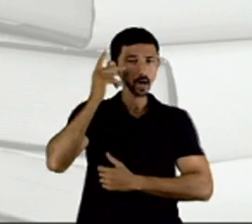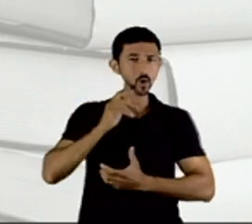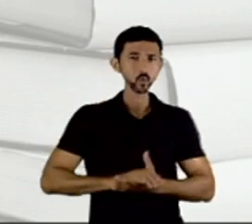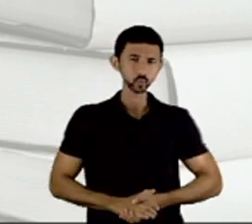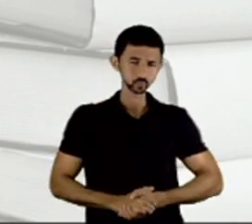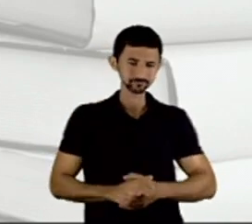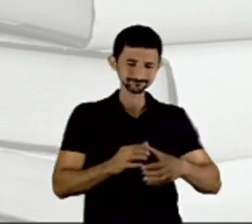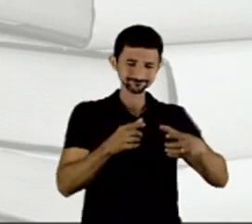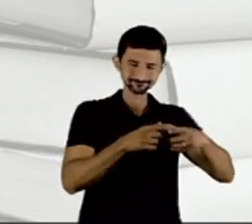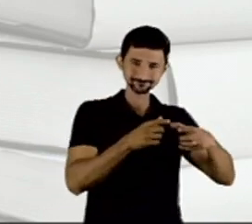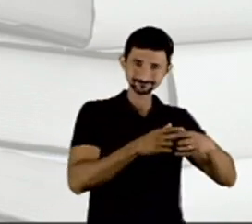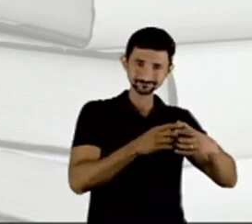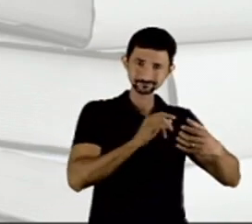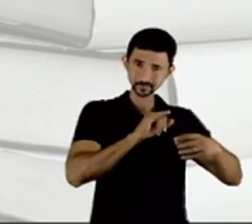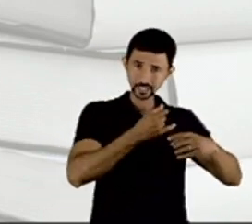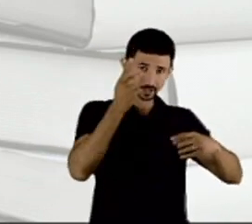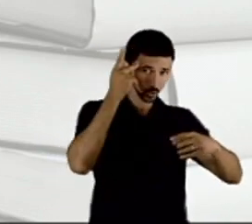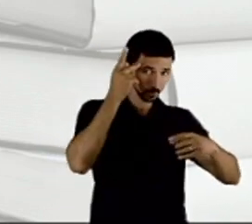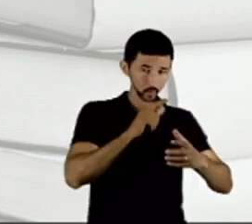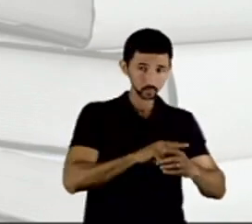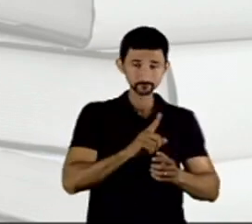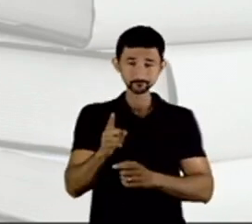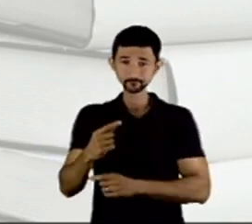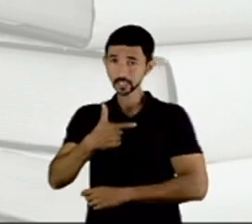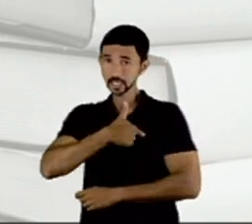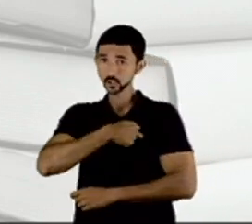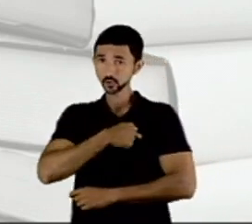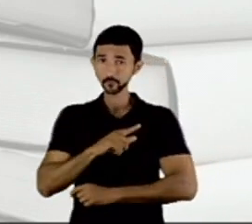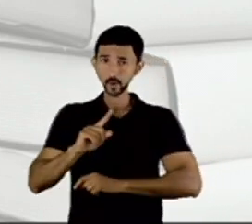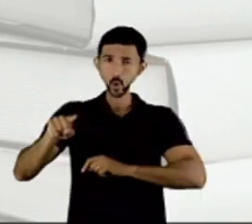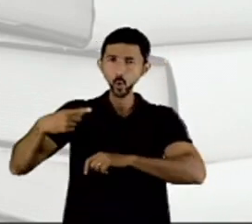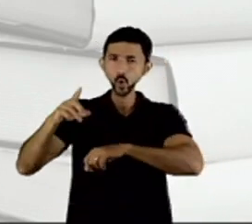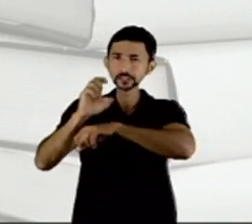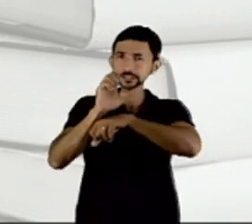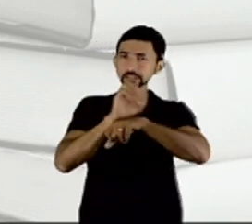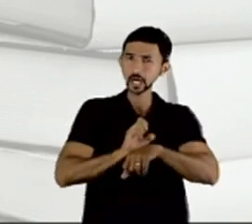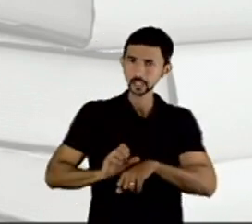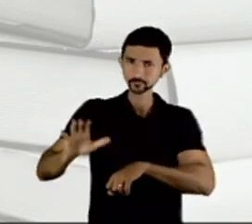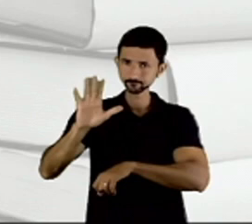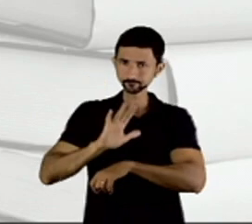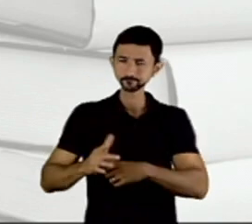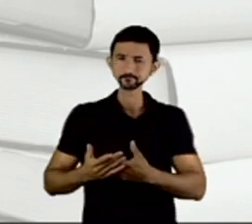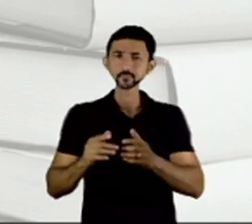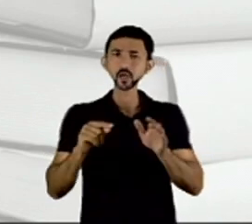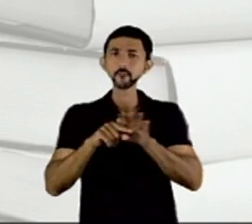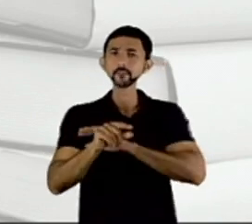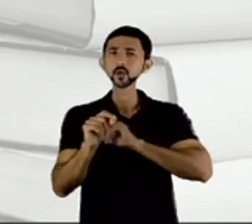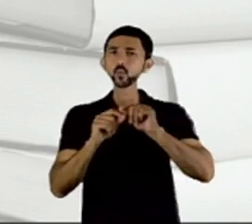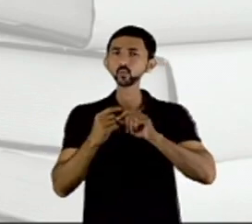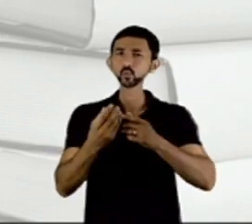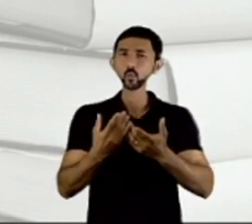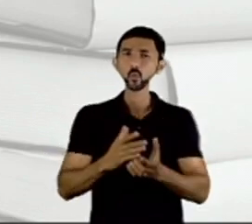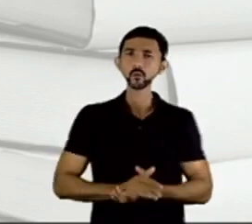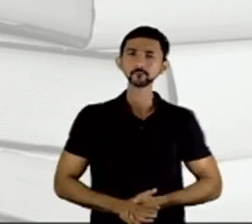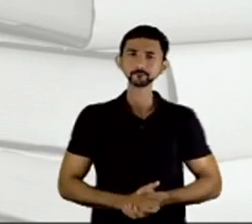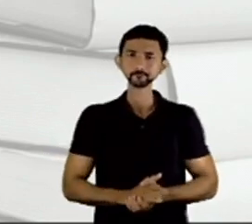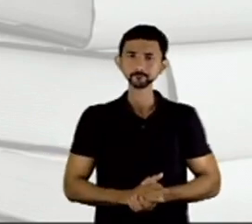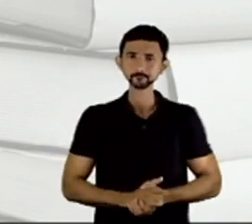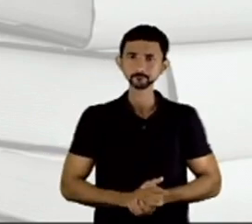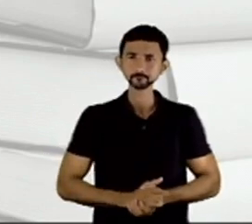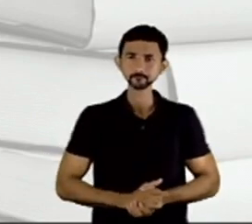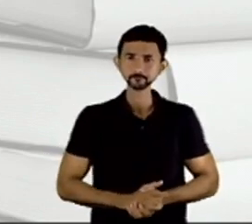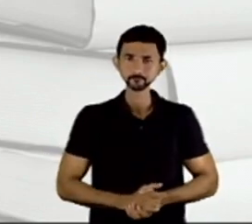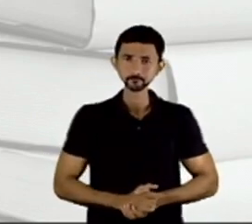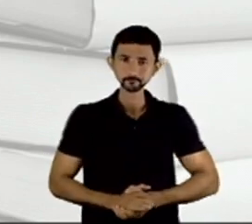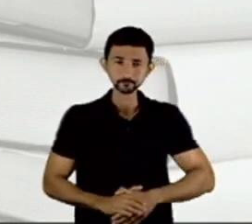representava o interesse de São Paulo e o Getúlio Vargas representava os interesses de outras oligarquias. Pergunto para vocês, olhem para mim, por favor.